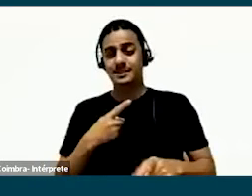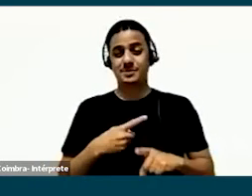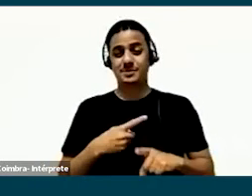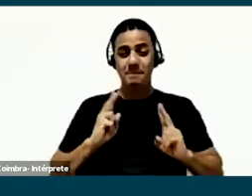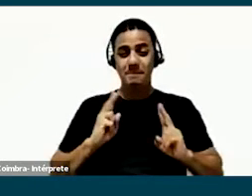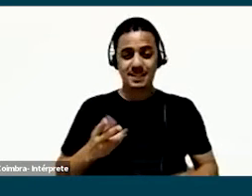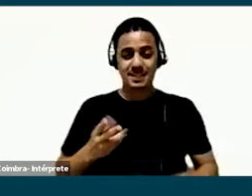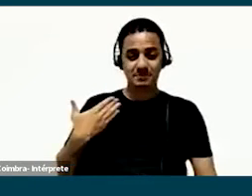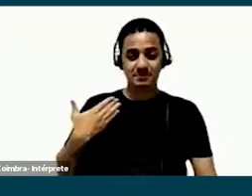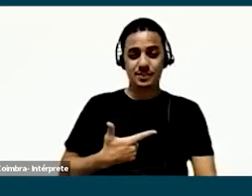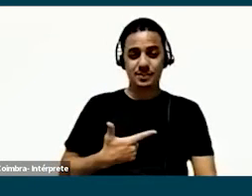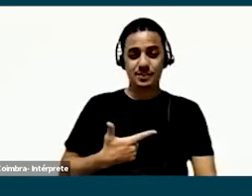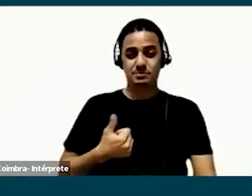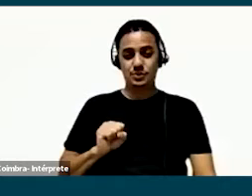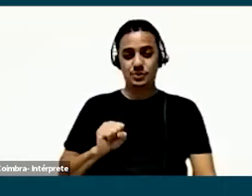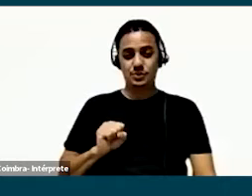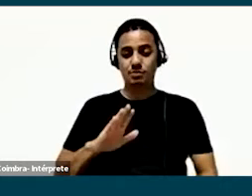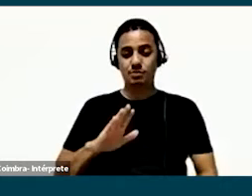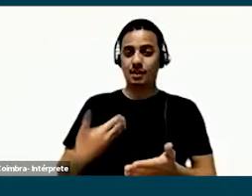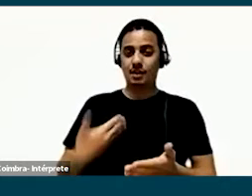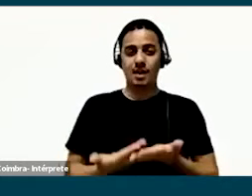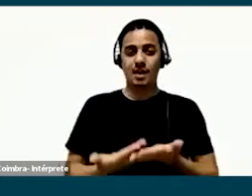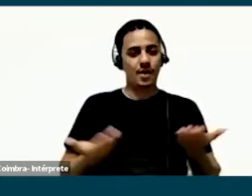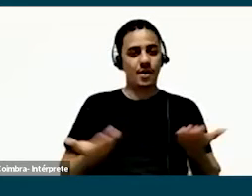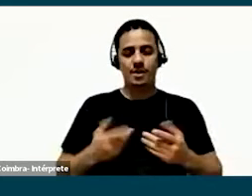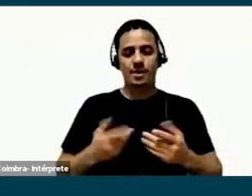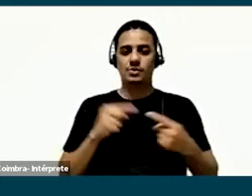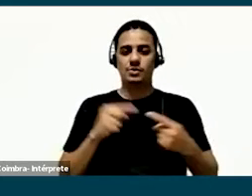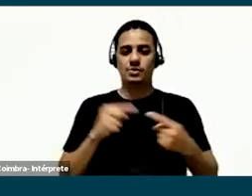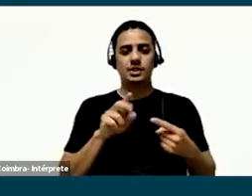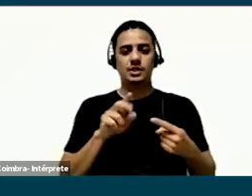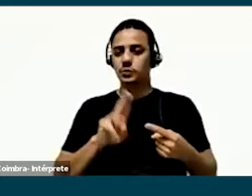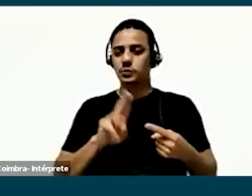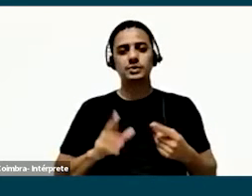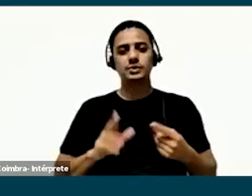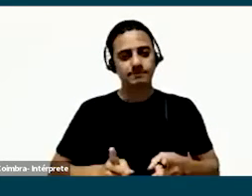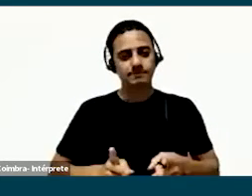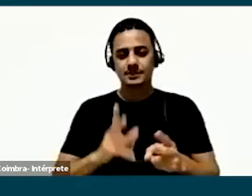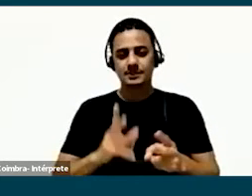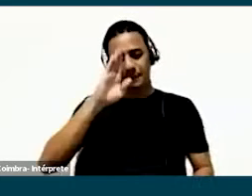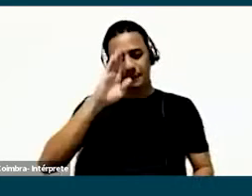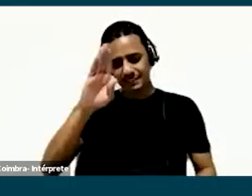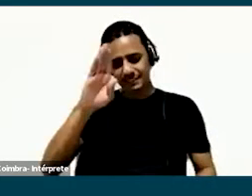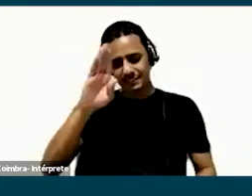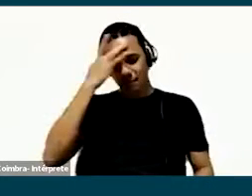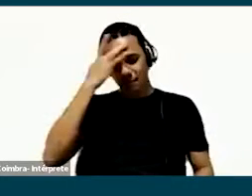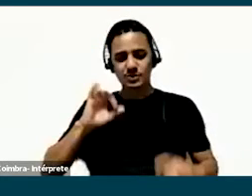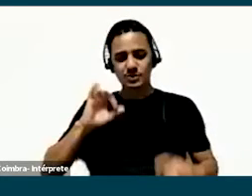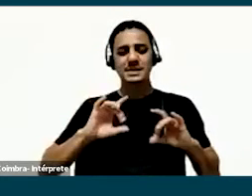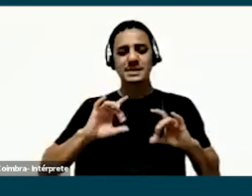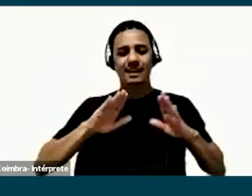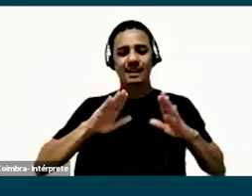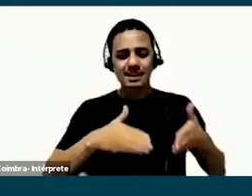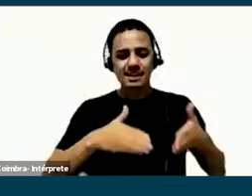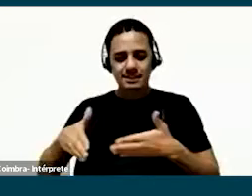pesquisa, porque mesmo sendo lá de 2018, ela é uma afirmação ainda muito utilizada, principalmente por